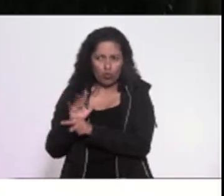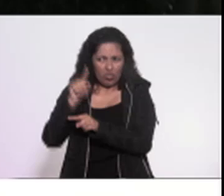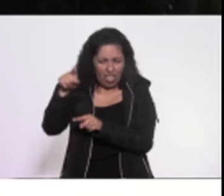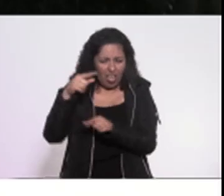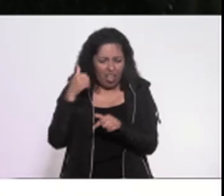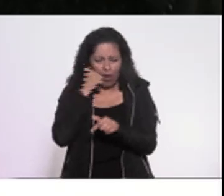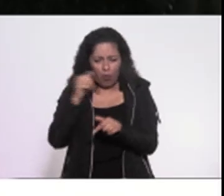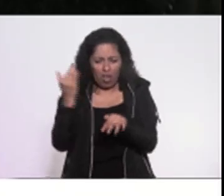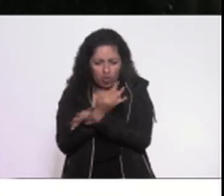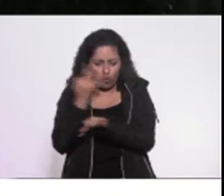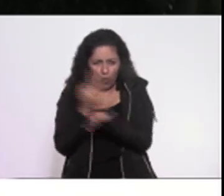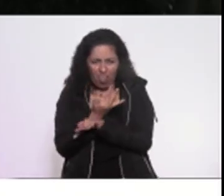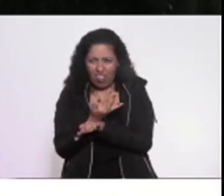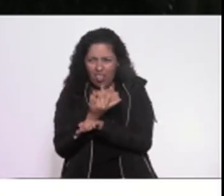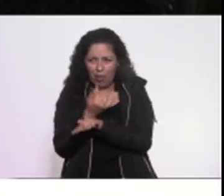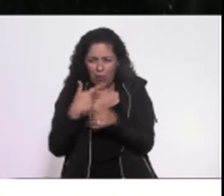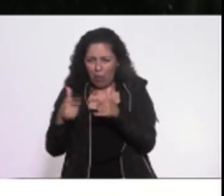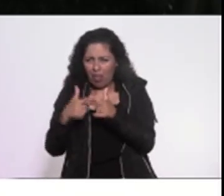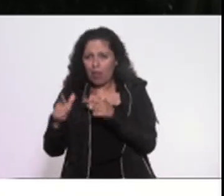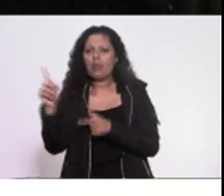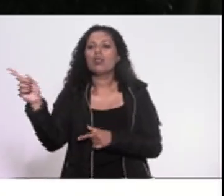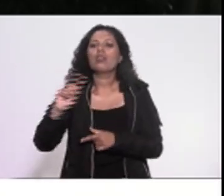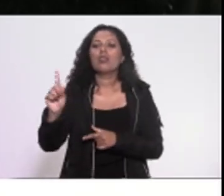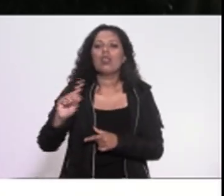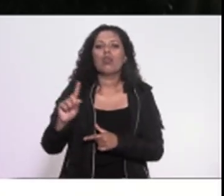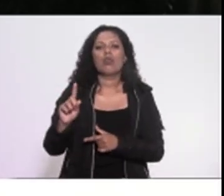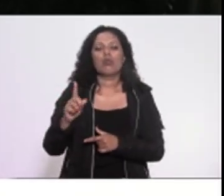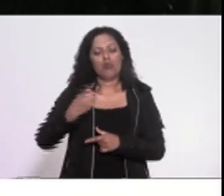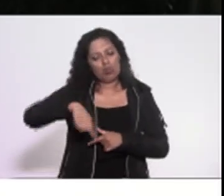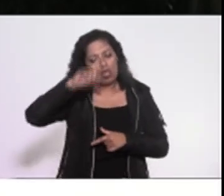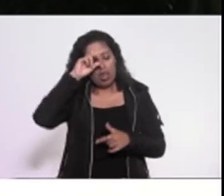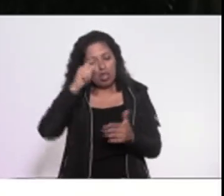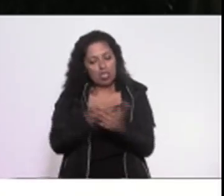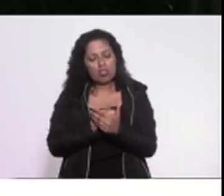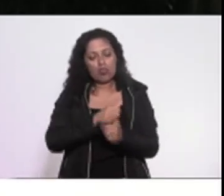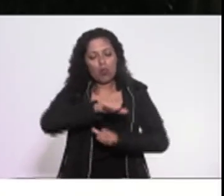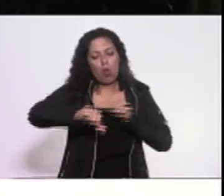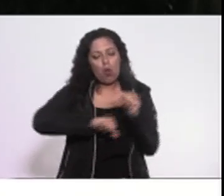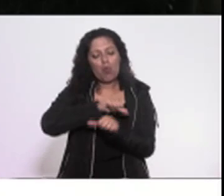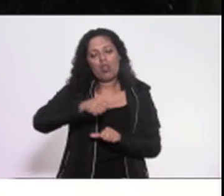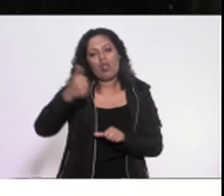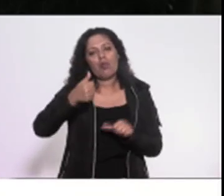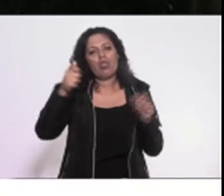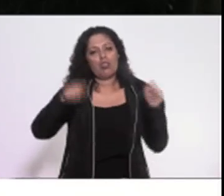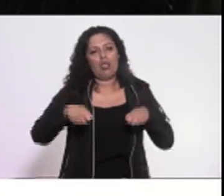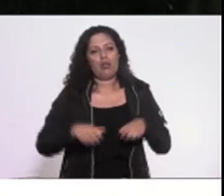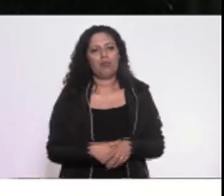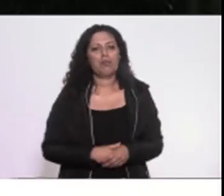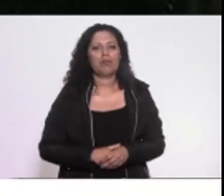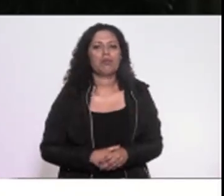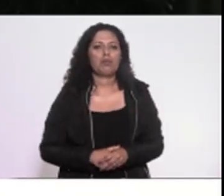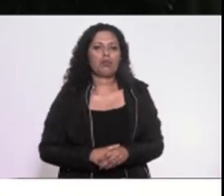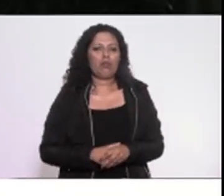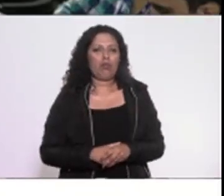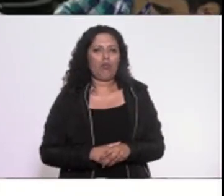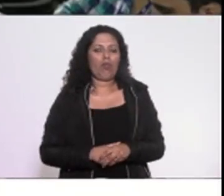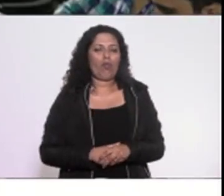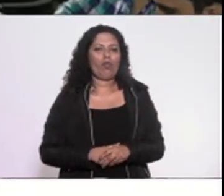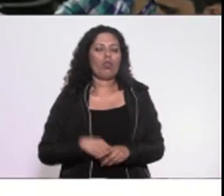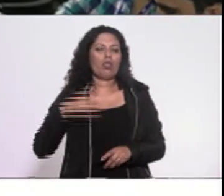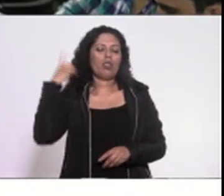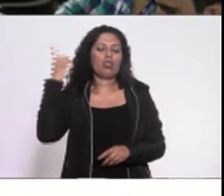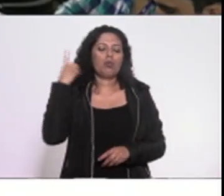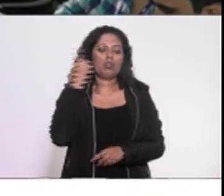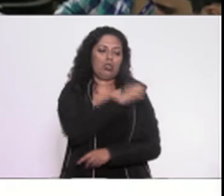sobrevivência dessa mulher. Então, acho que pode ser nesse sentido. Quer contribuir? Deputada, eu queria só Deputada